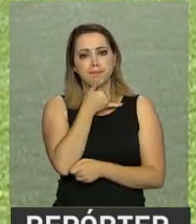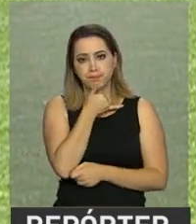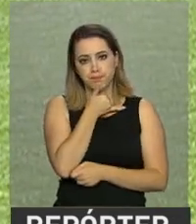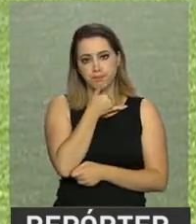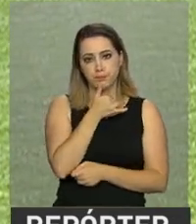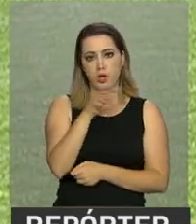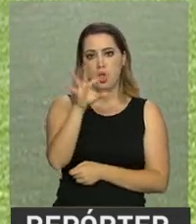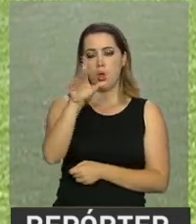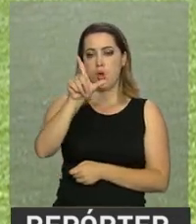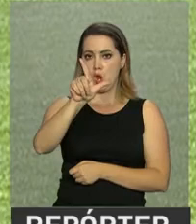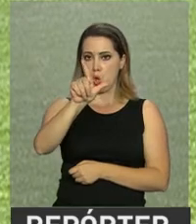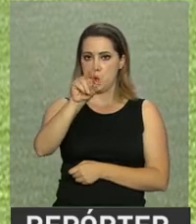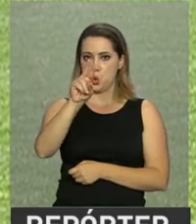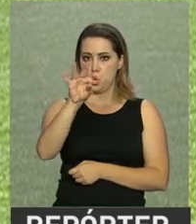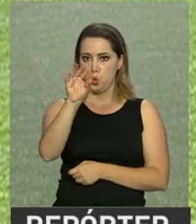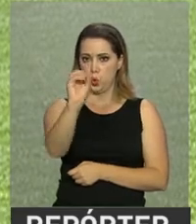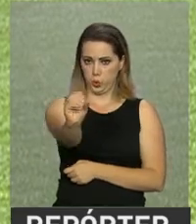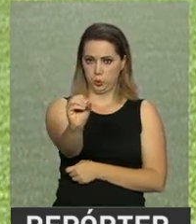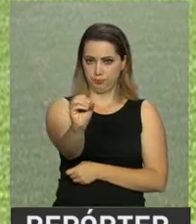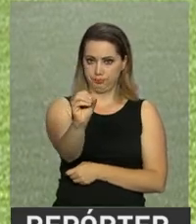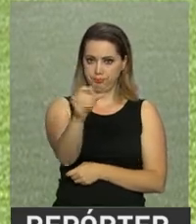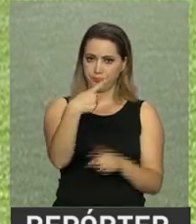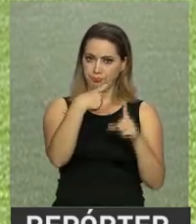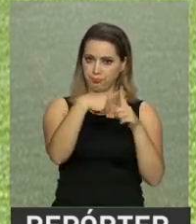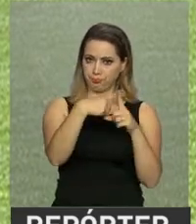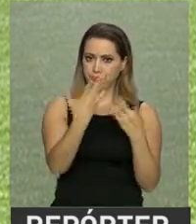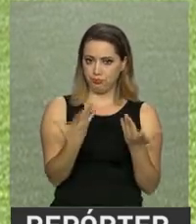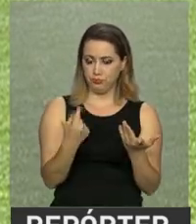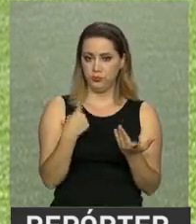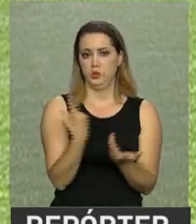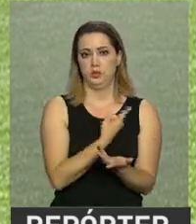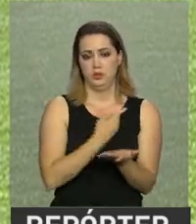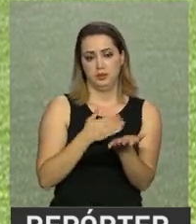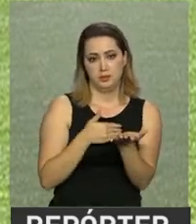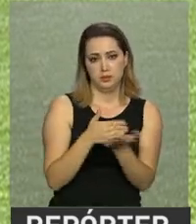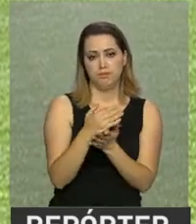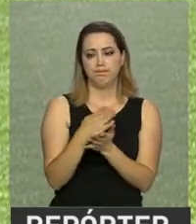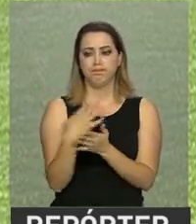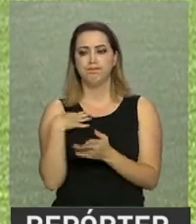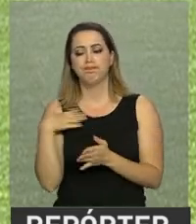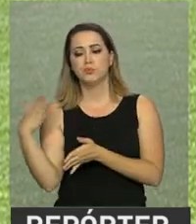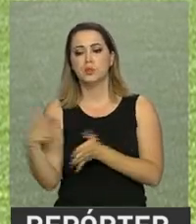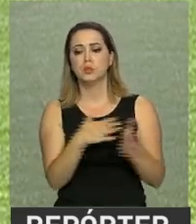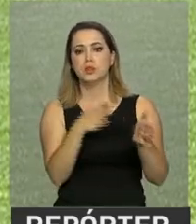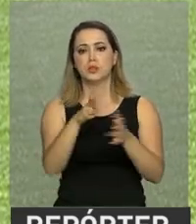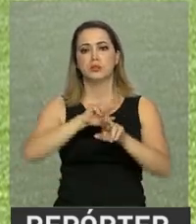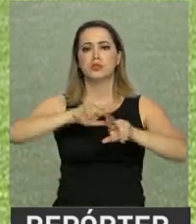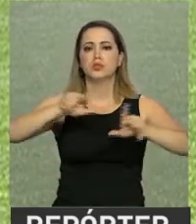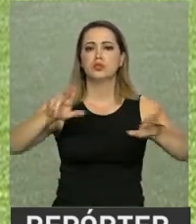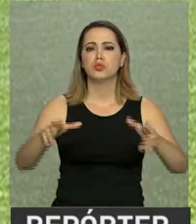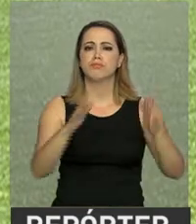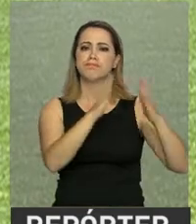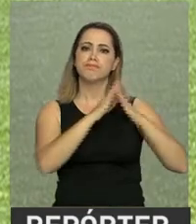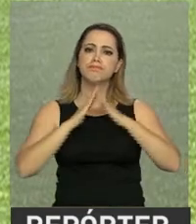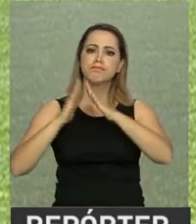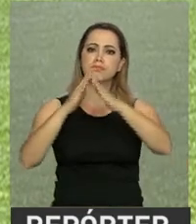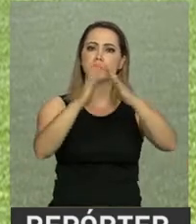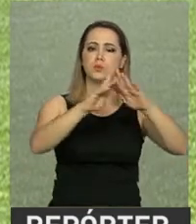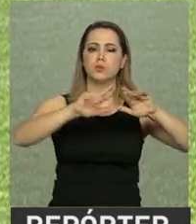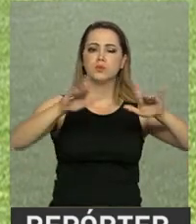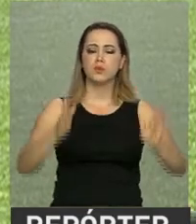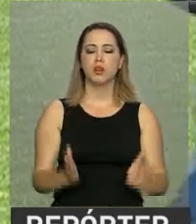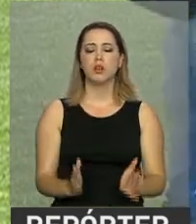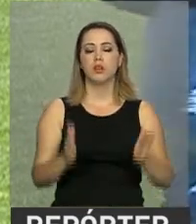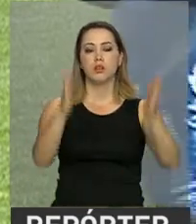por volta das 2 da tarde, no percurso até o estádio Índio Condá, eu percebi, vi muitas casas, muitos